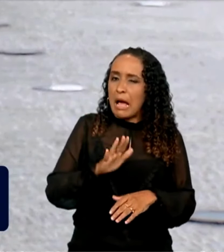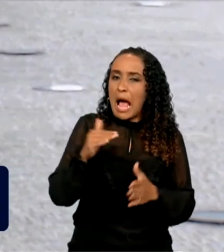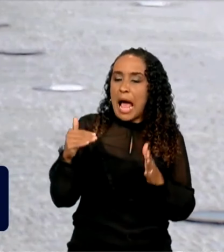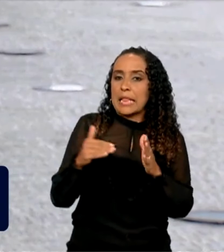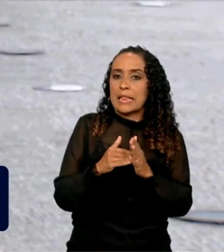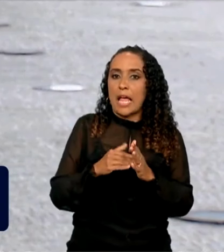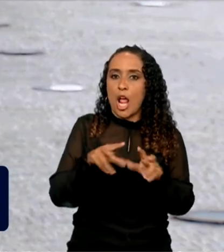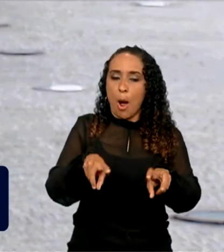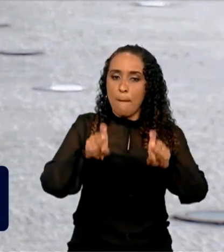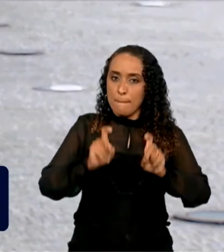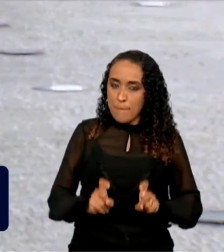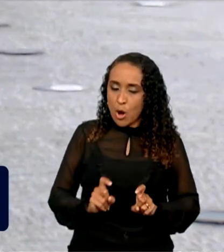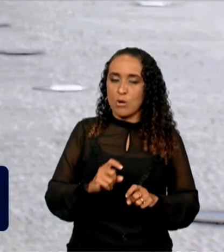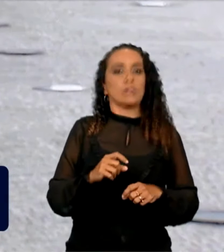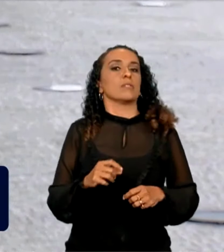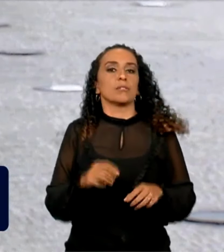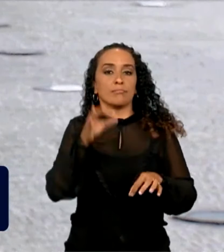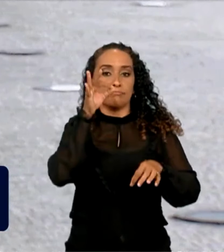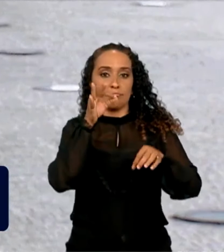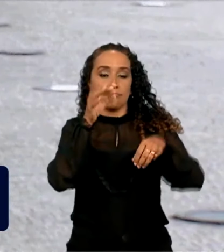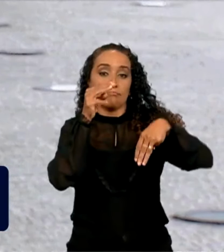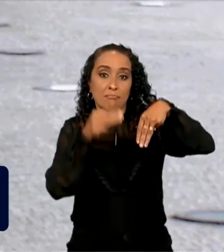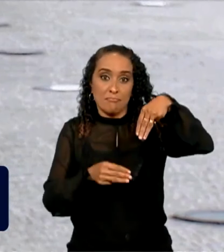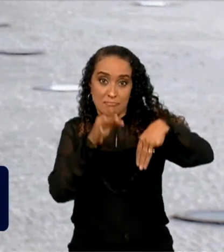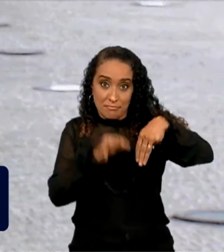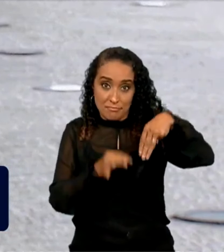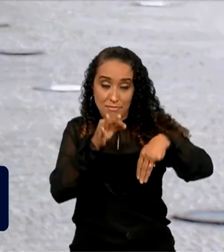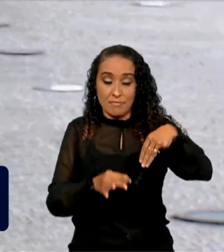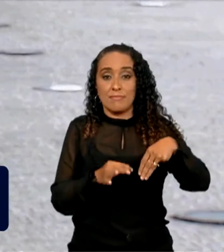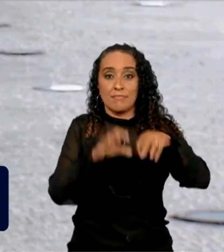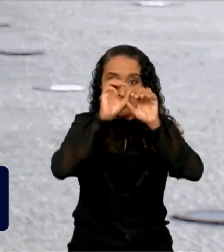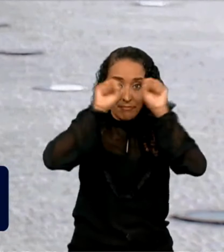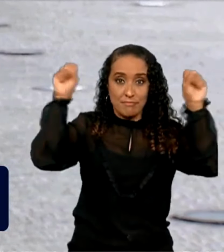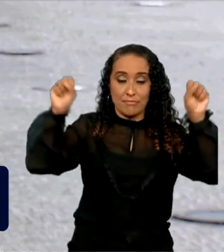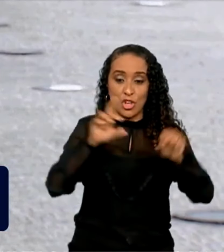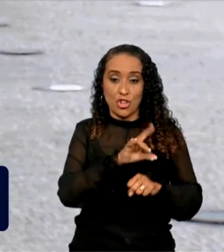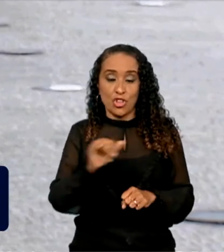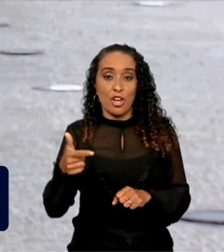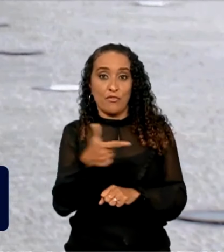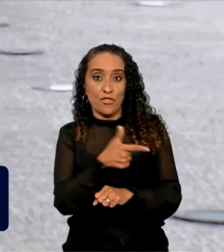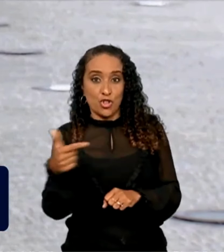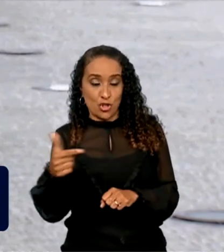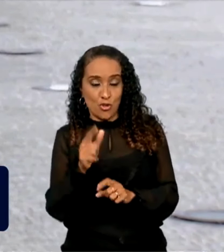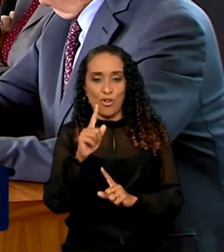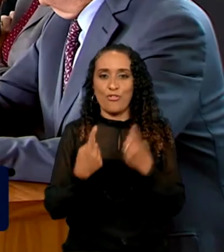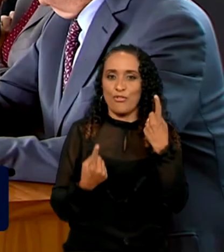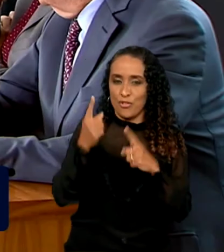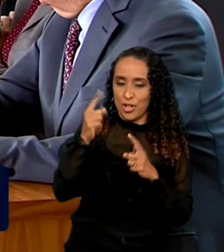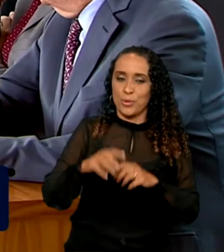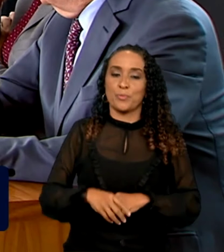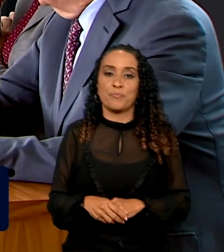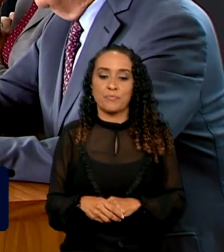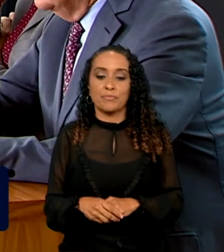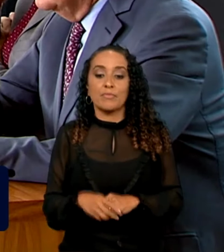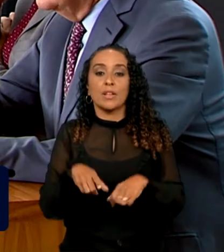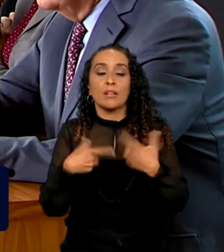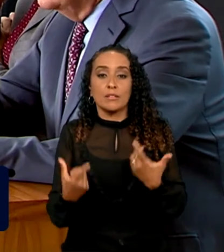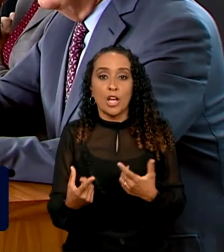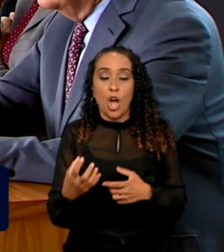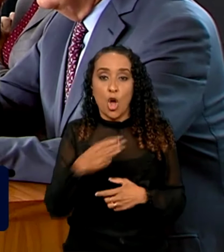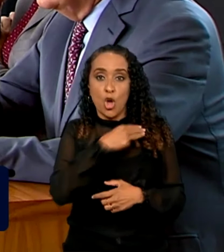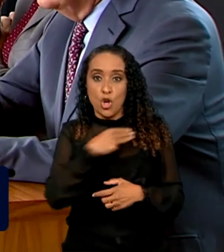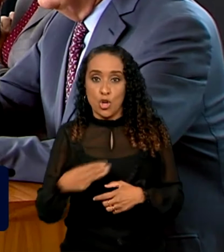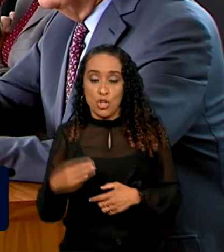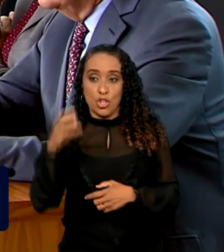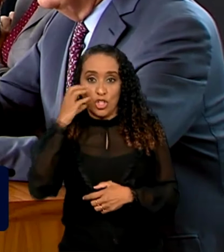tomar posse como ministro do Supremo Tribunal Federal no dia 22 de fevereiro. No lugar de Dino, assume